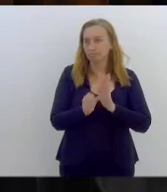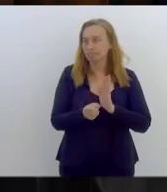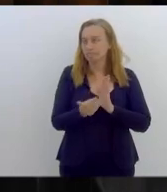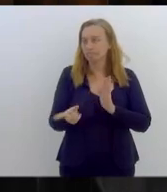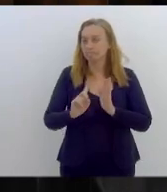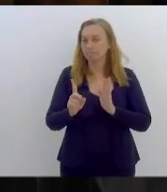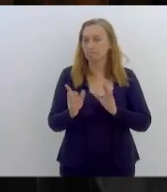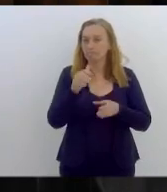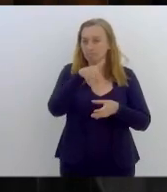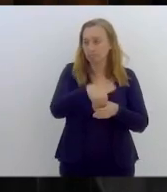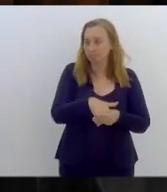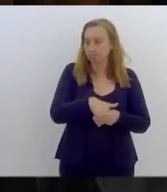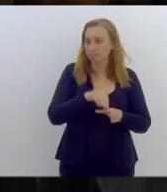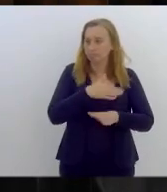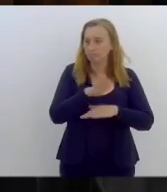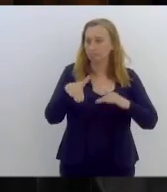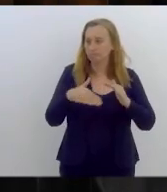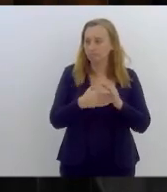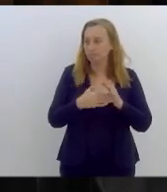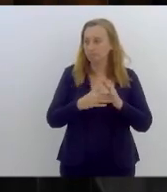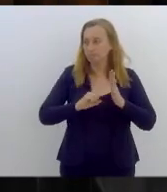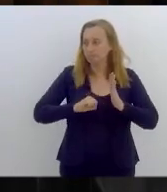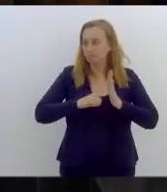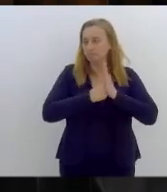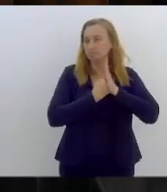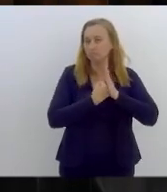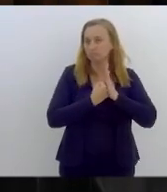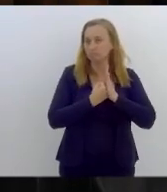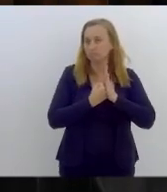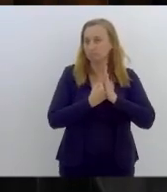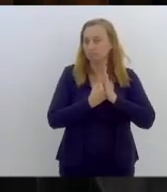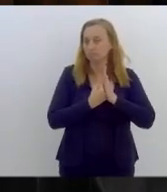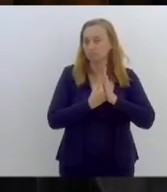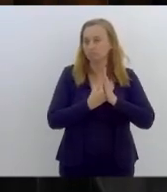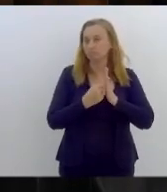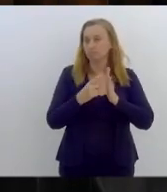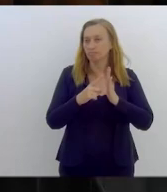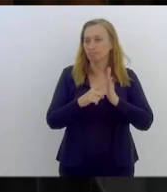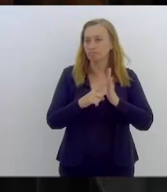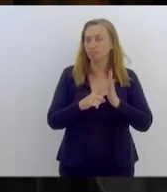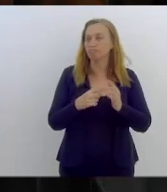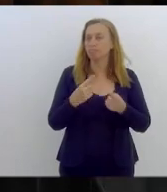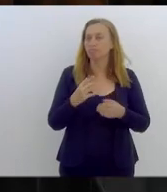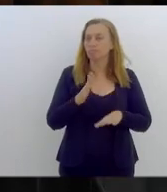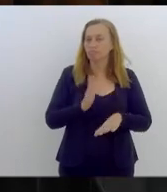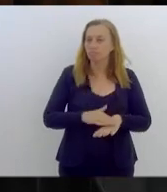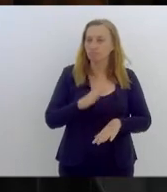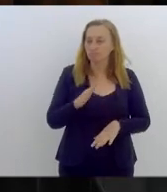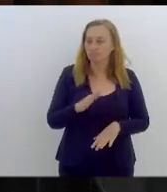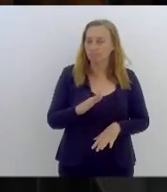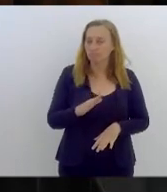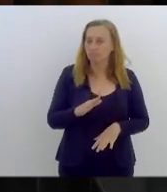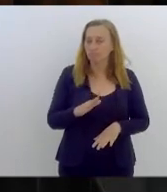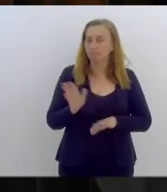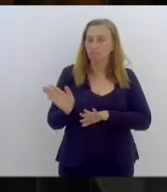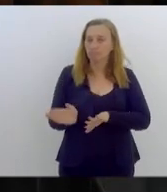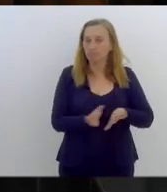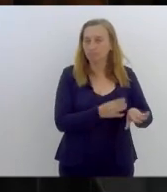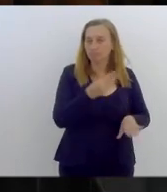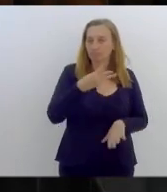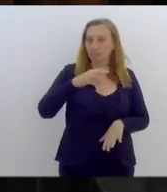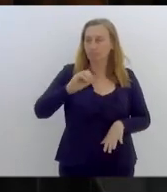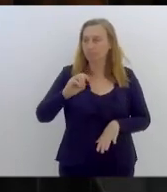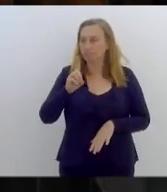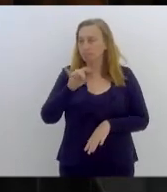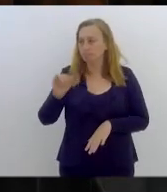não votarem todos os vetos vencidos Isto é que por mais que já passado dos 30